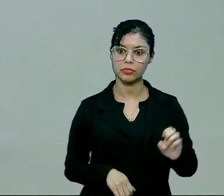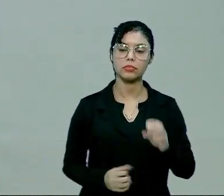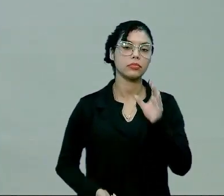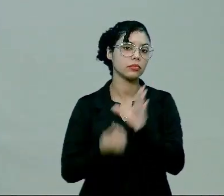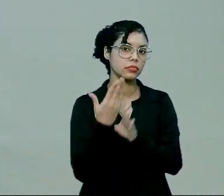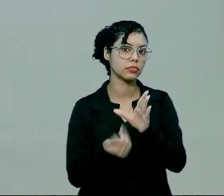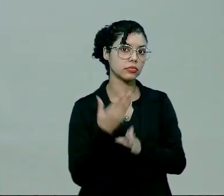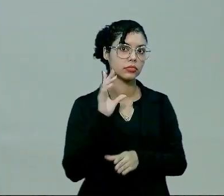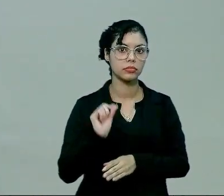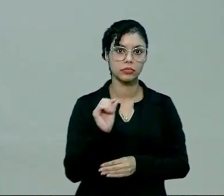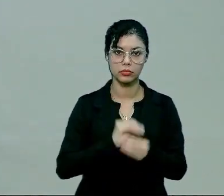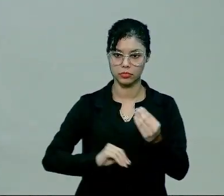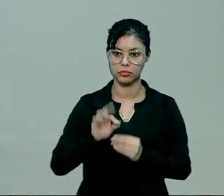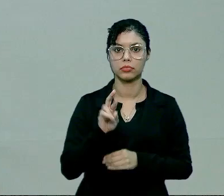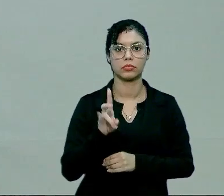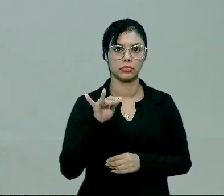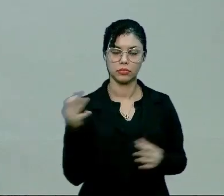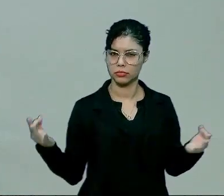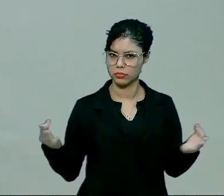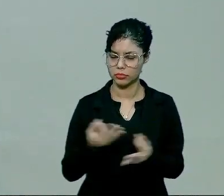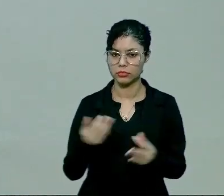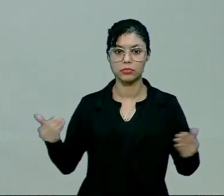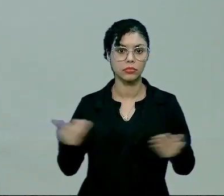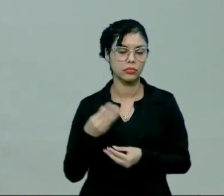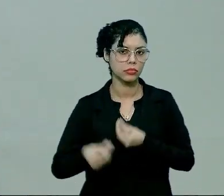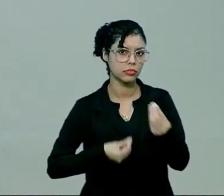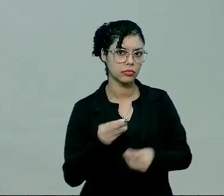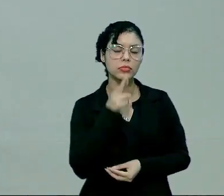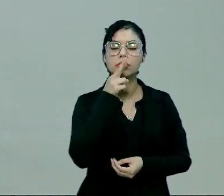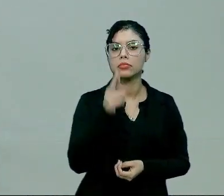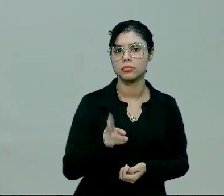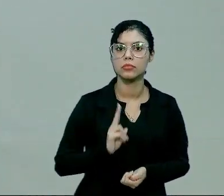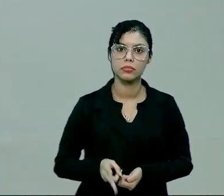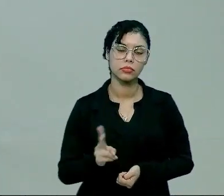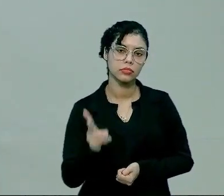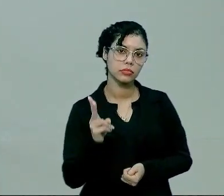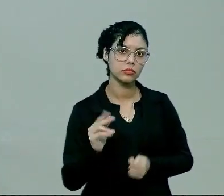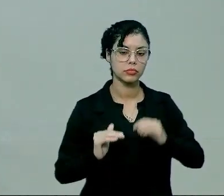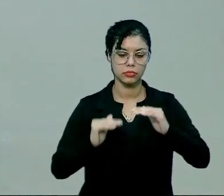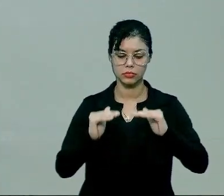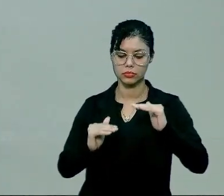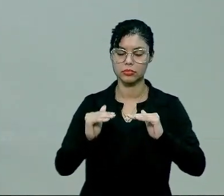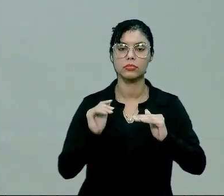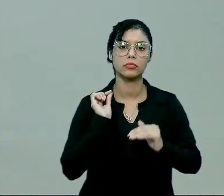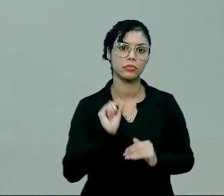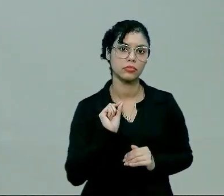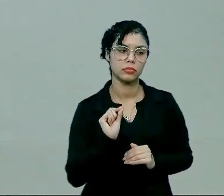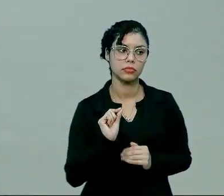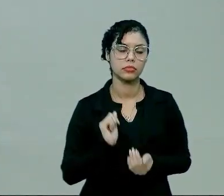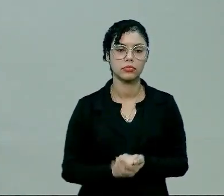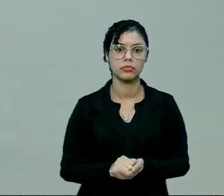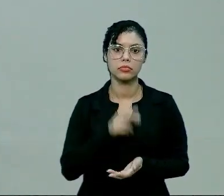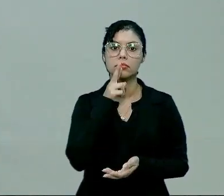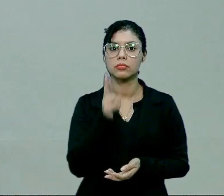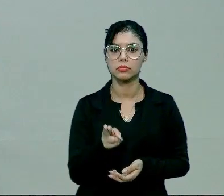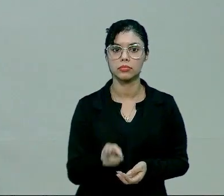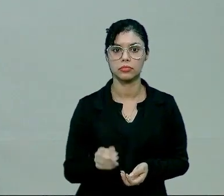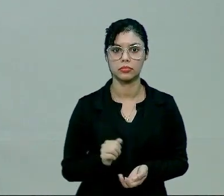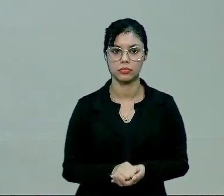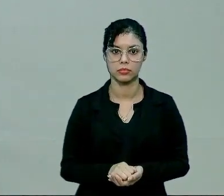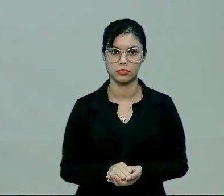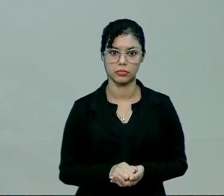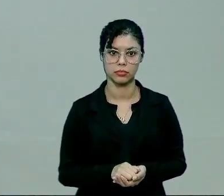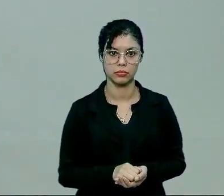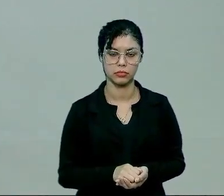irá produzir reagentes. Perfeito? Agora, como que eu calculo uma constante de equilíbrio? Uma constante de equilíbrio ela é calculada da